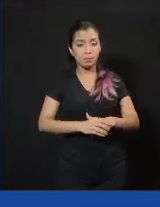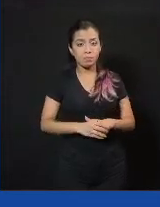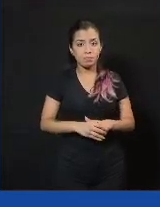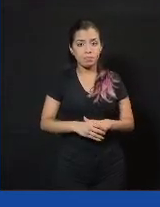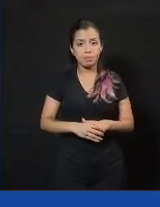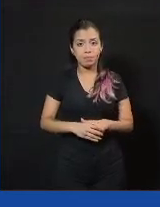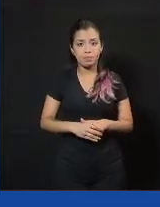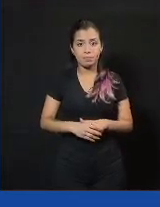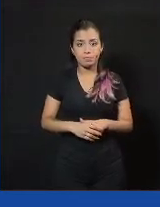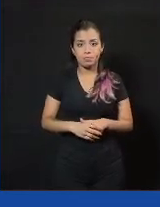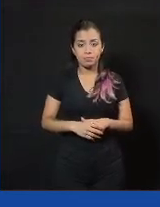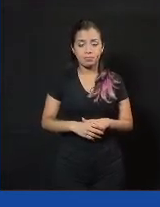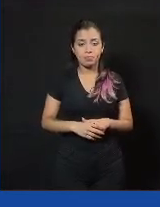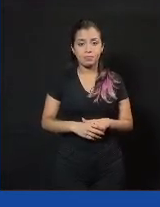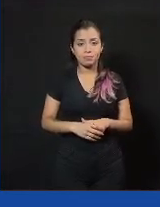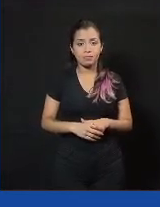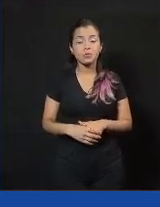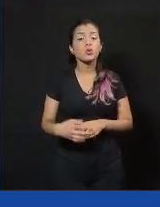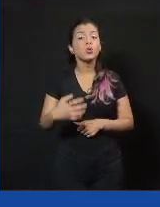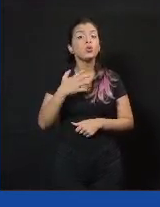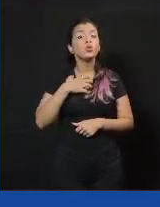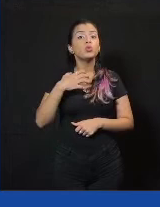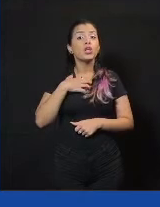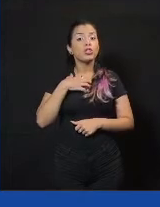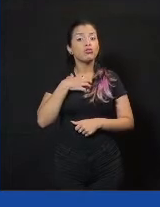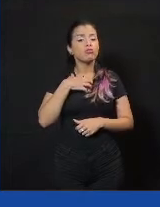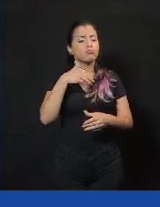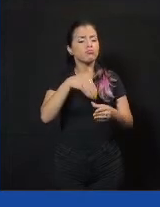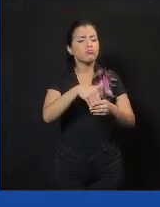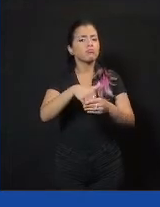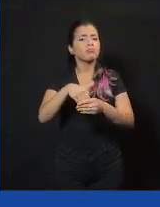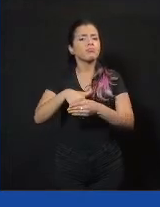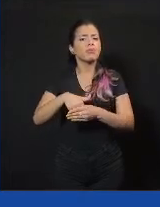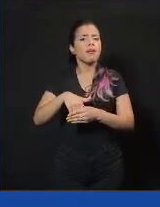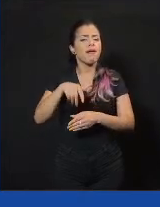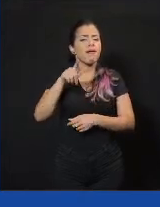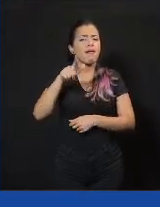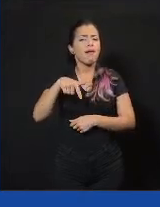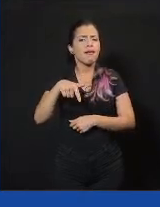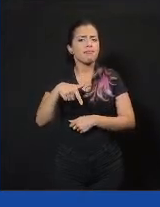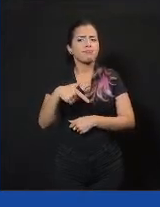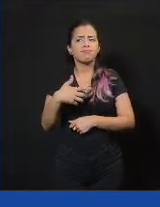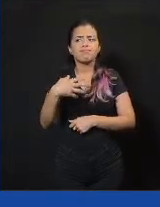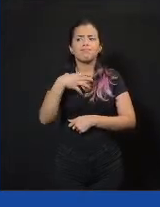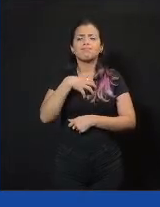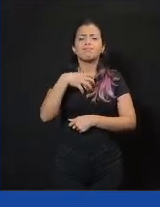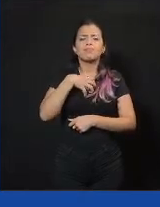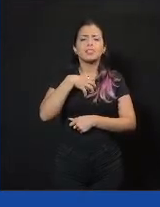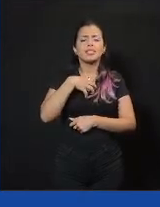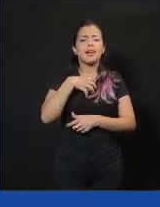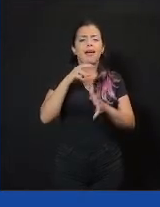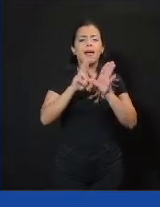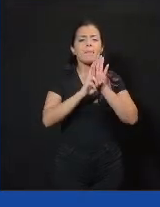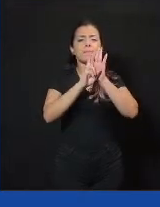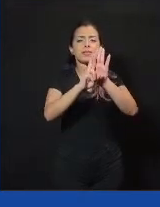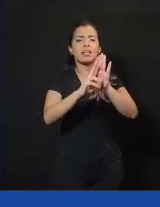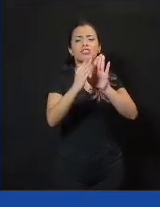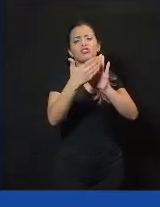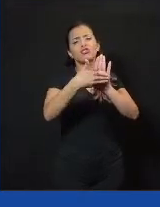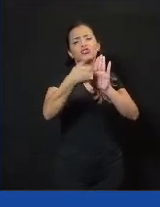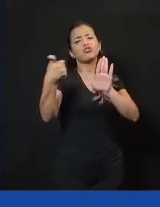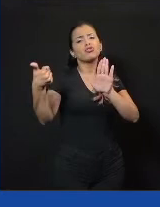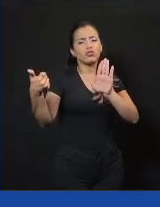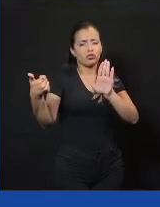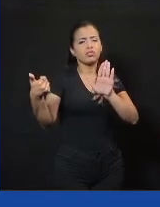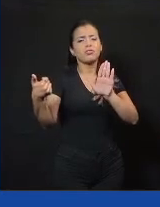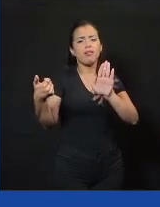A forma de fazer eleição hoje no Brasil é um fenômeno que exclui a representatividade. Ela quem deixa